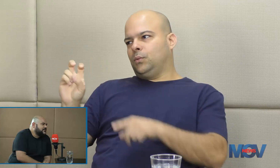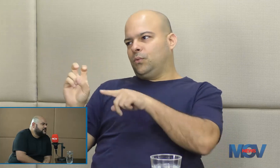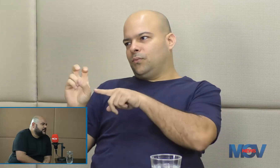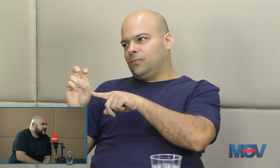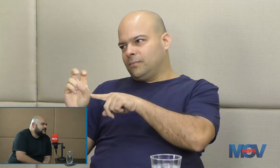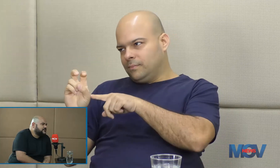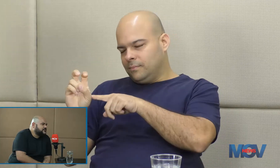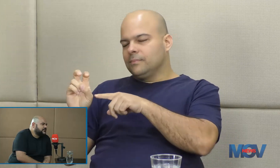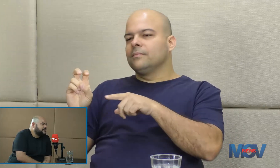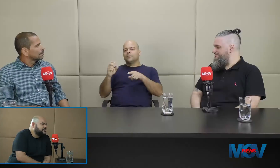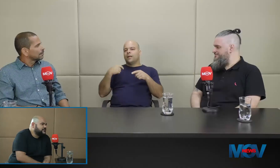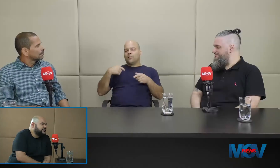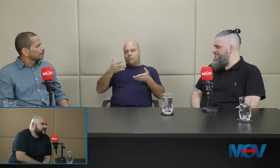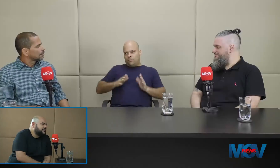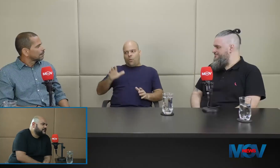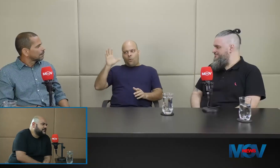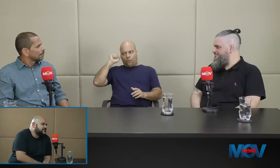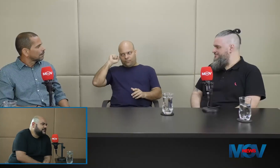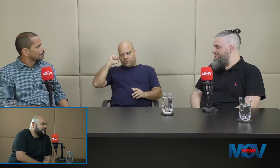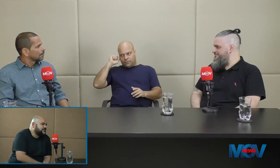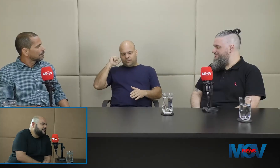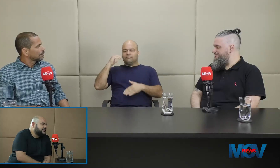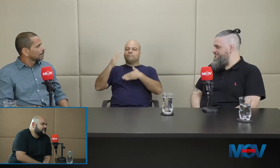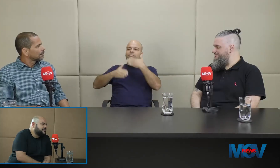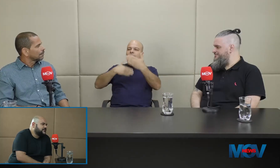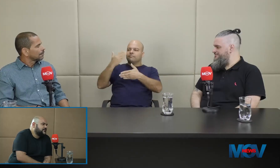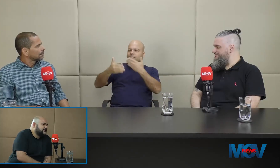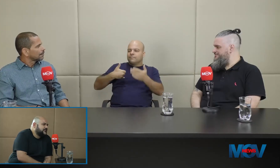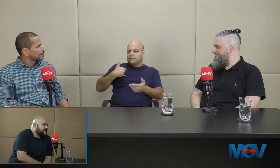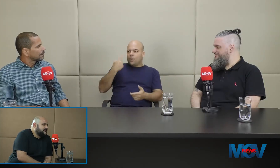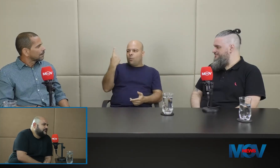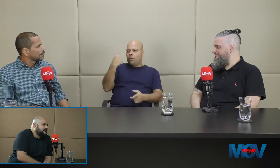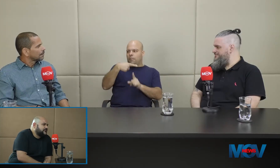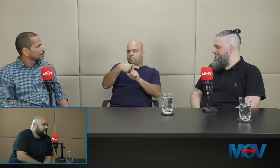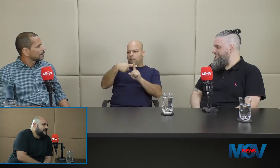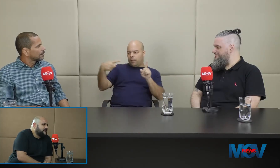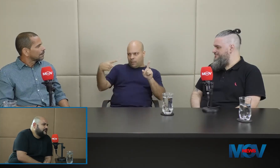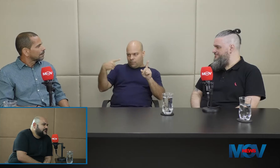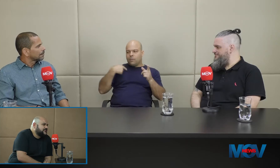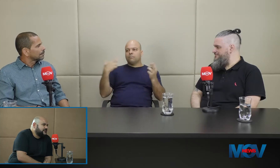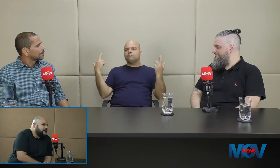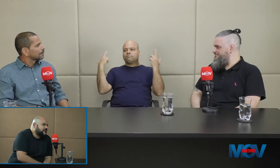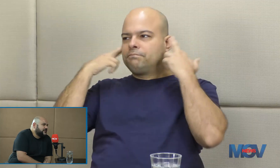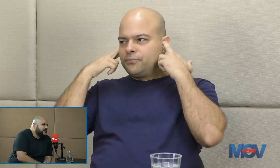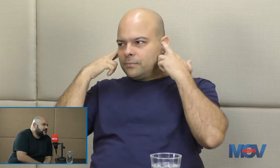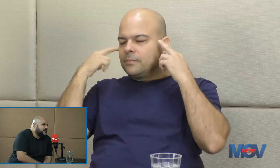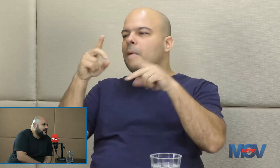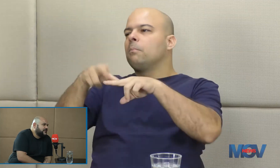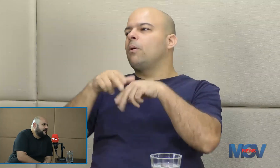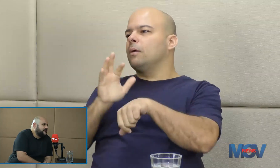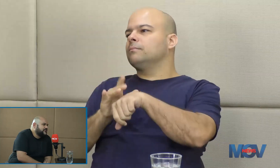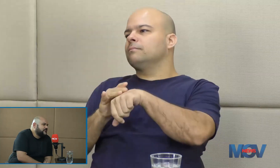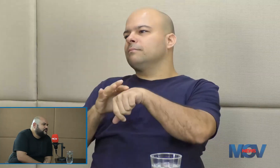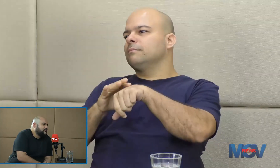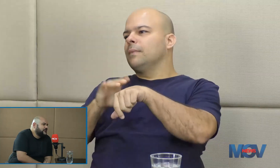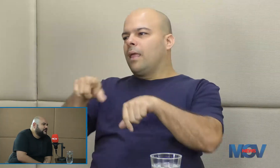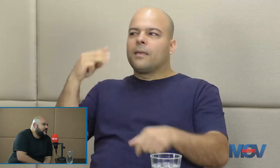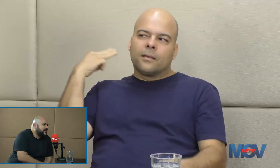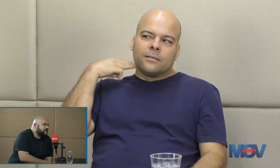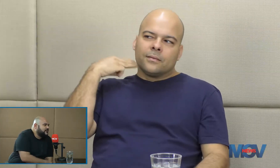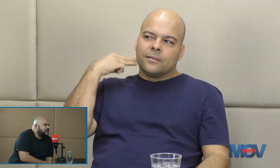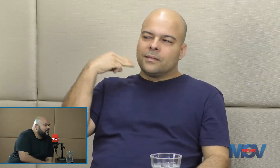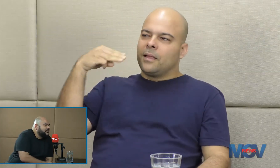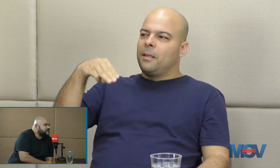ano, um ano de 1995, mais ou menos. Então, o que aconteceu? Eu, mais ou menos um